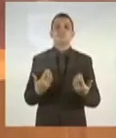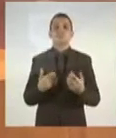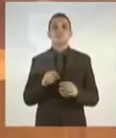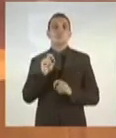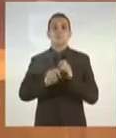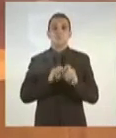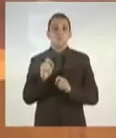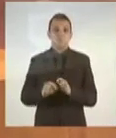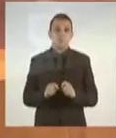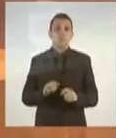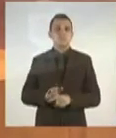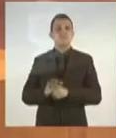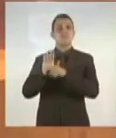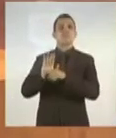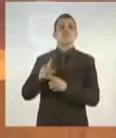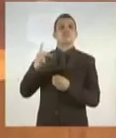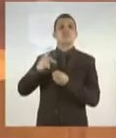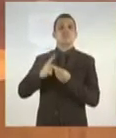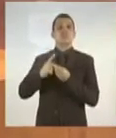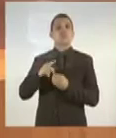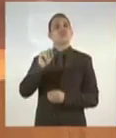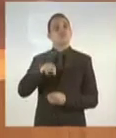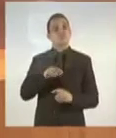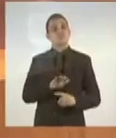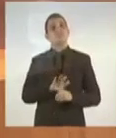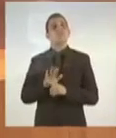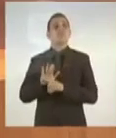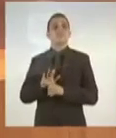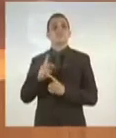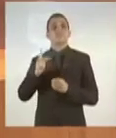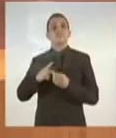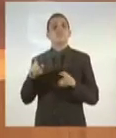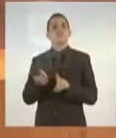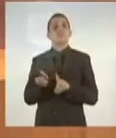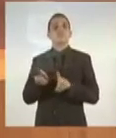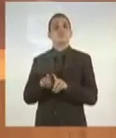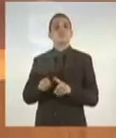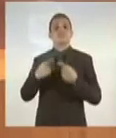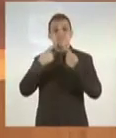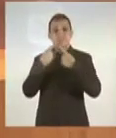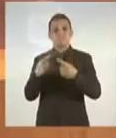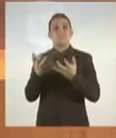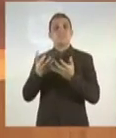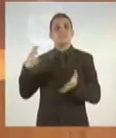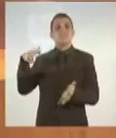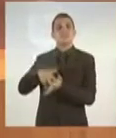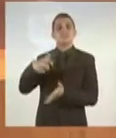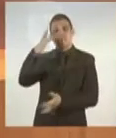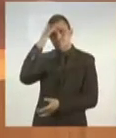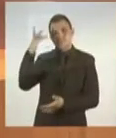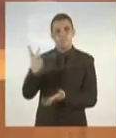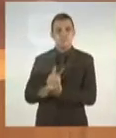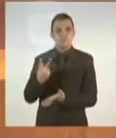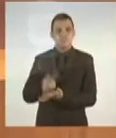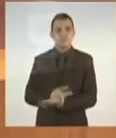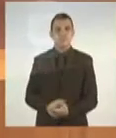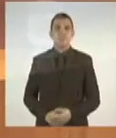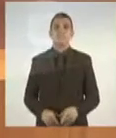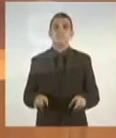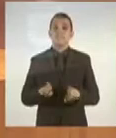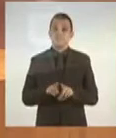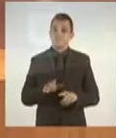da Petrobras, fazem a defesa também da punição daqueles que cometeram os erros. Defender a